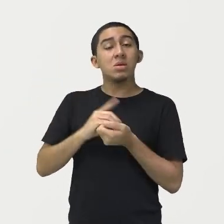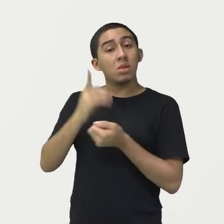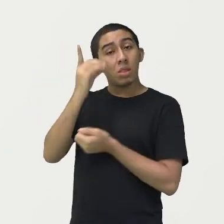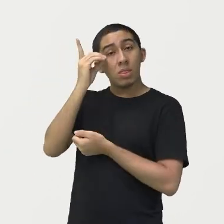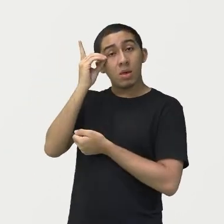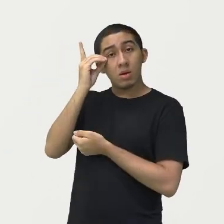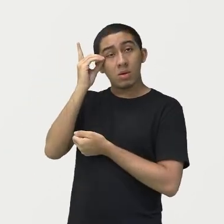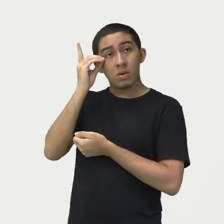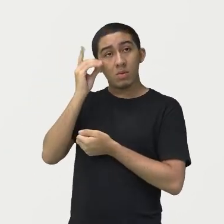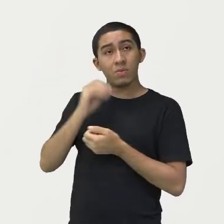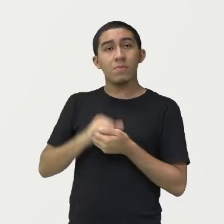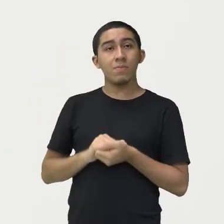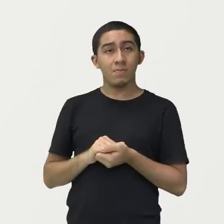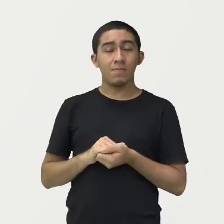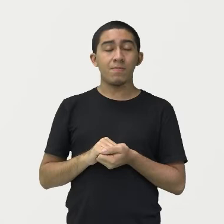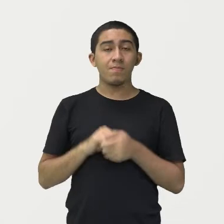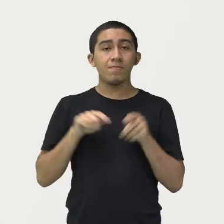Down,